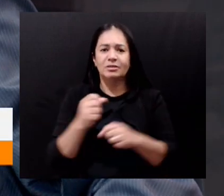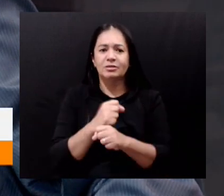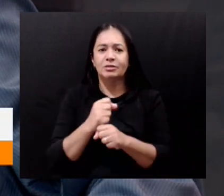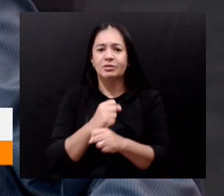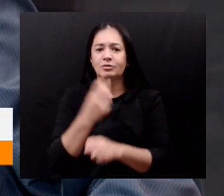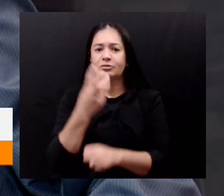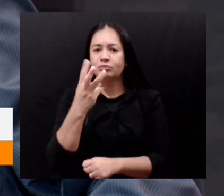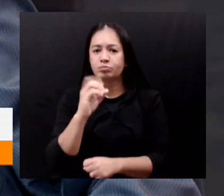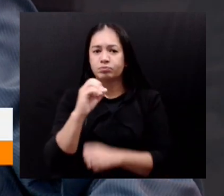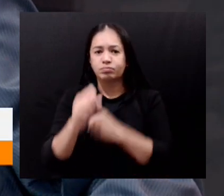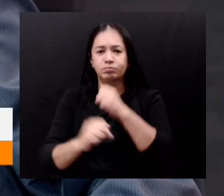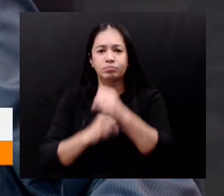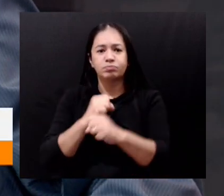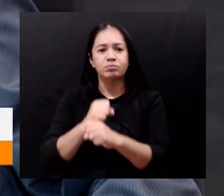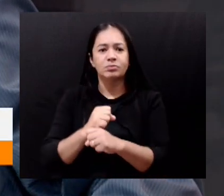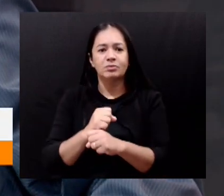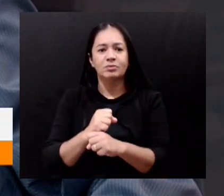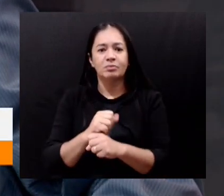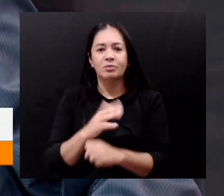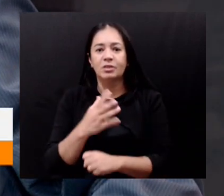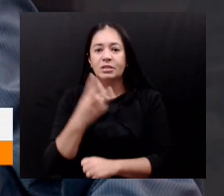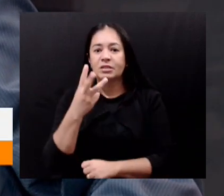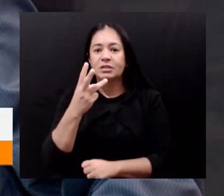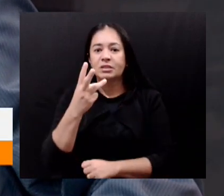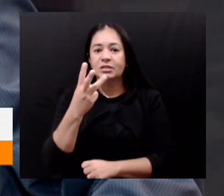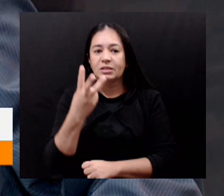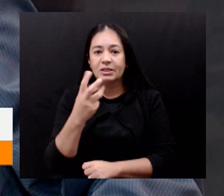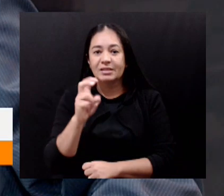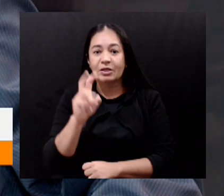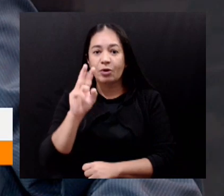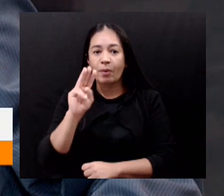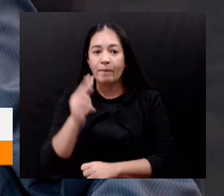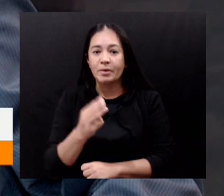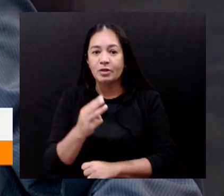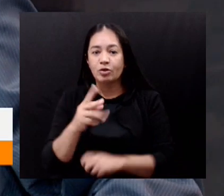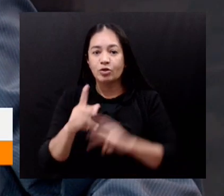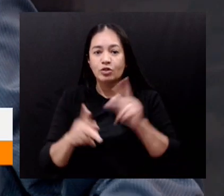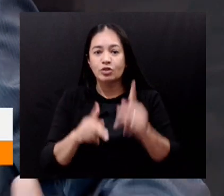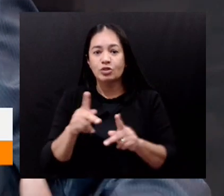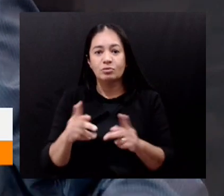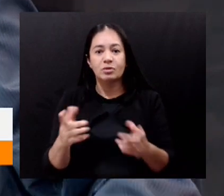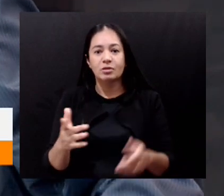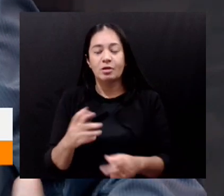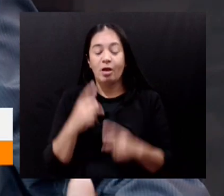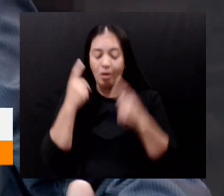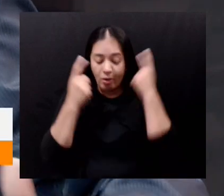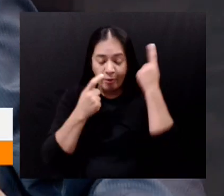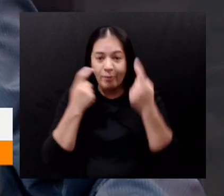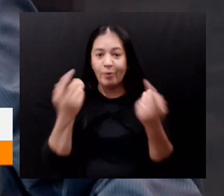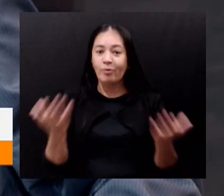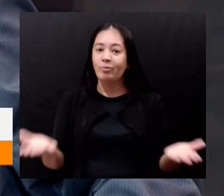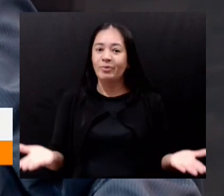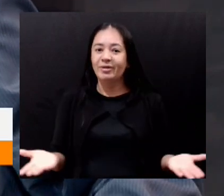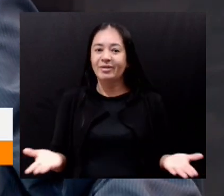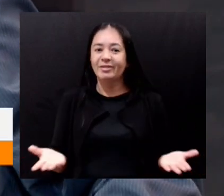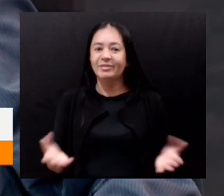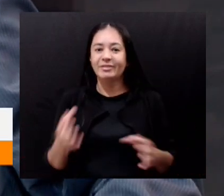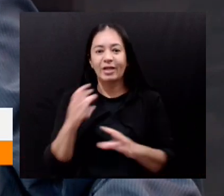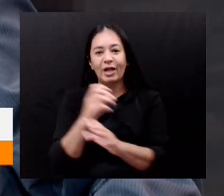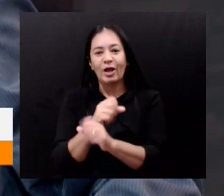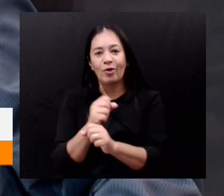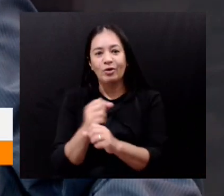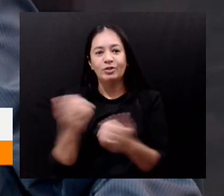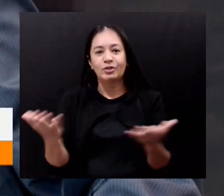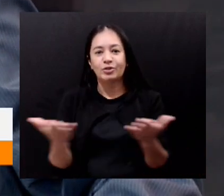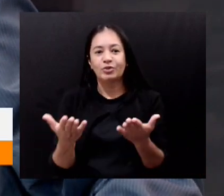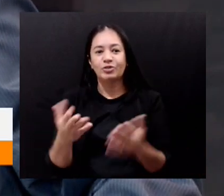terá 35 milhões de habitantes. Isso é sim, extremamente preocupante, né. Numa é. uma projeção dessa, calculando que hoje nós temos em torno de 56,